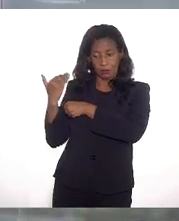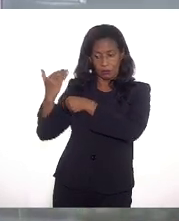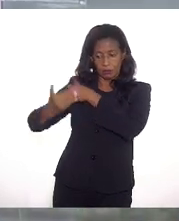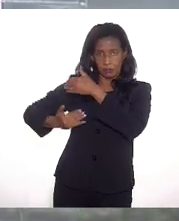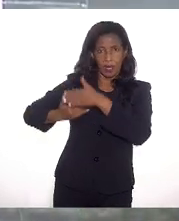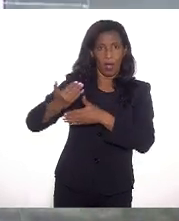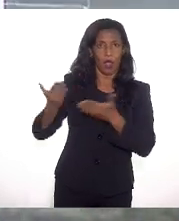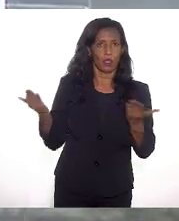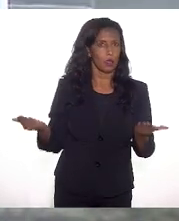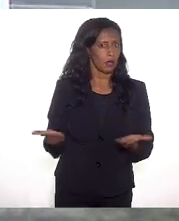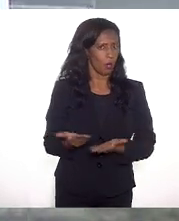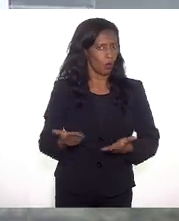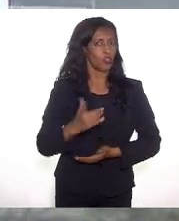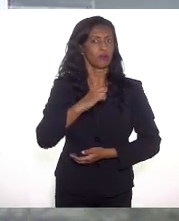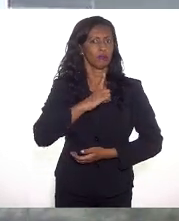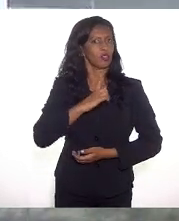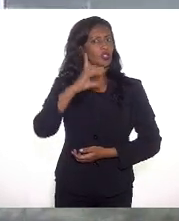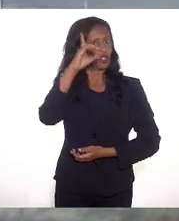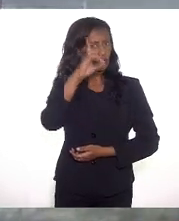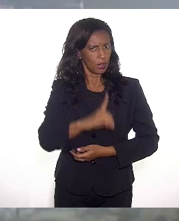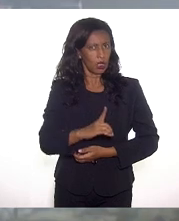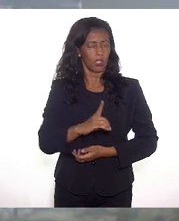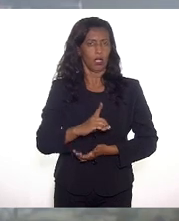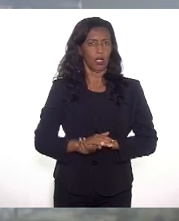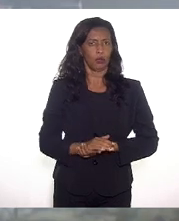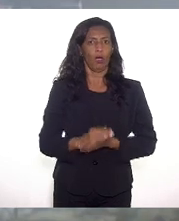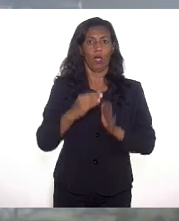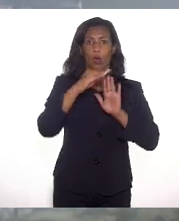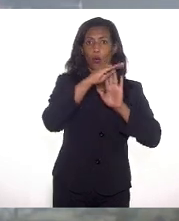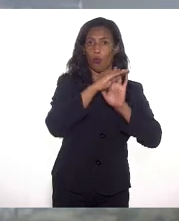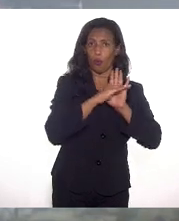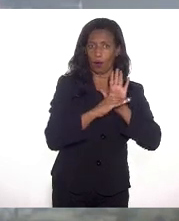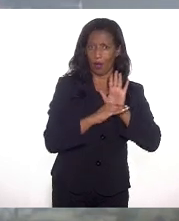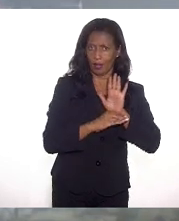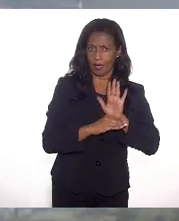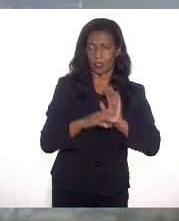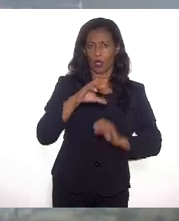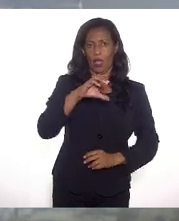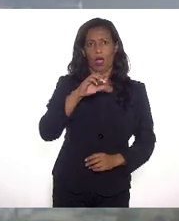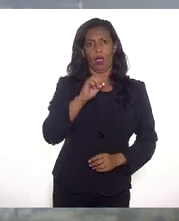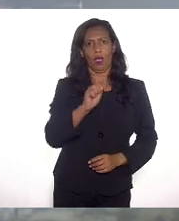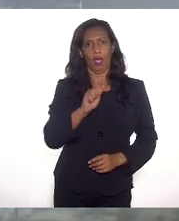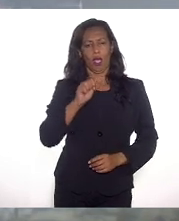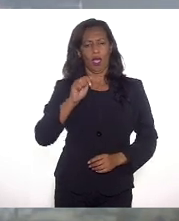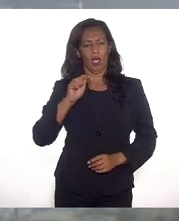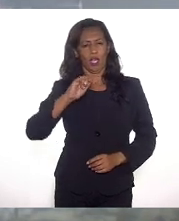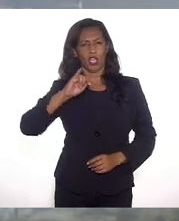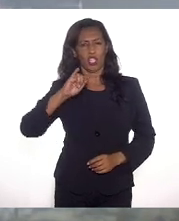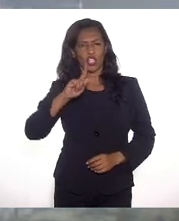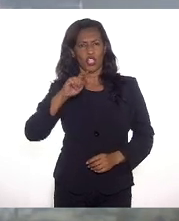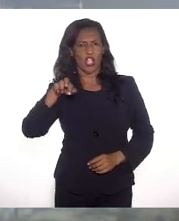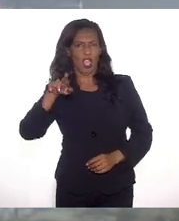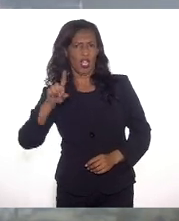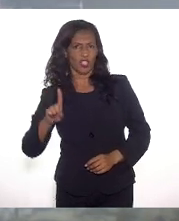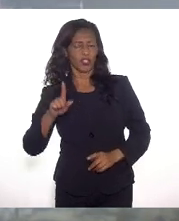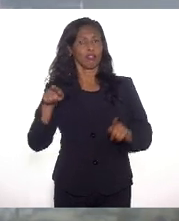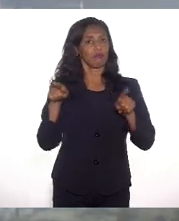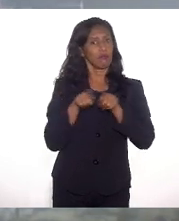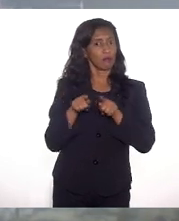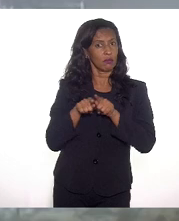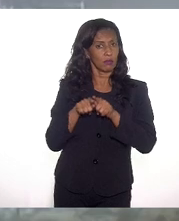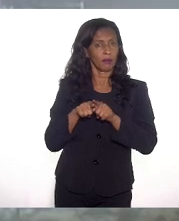terão também direito. Isso tudo é um cadastro do CAGED. E aí, muito para os